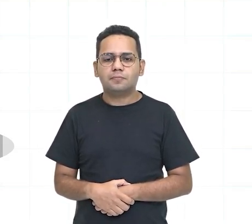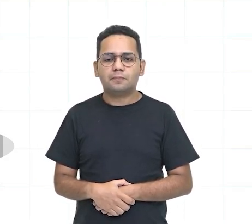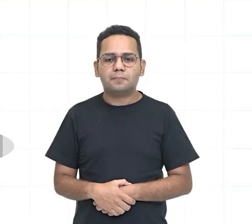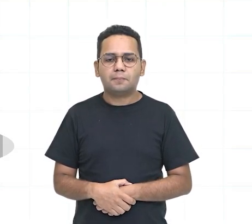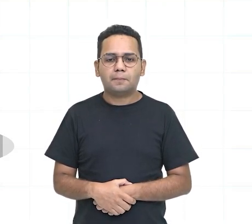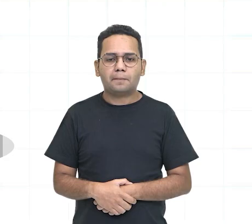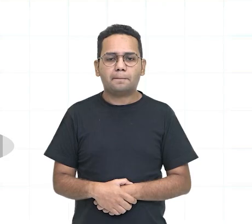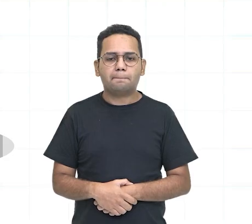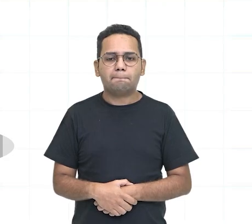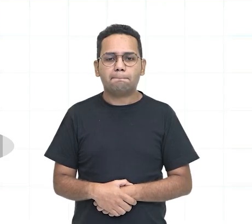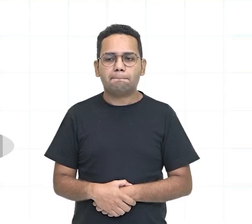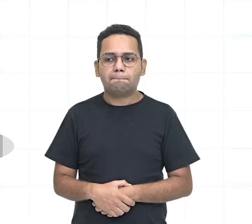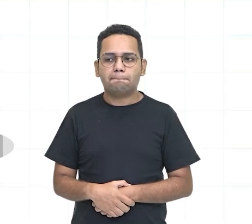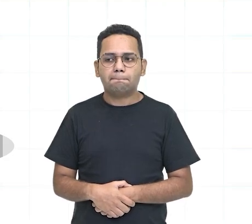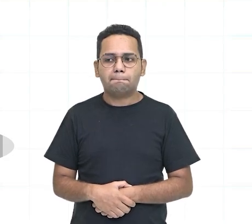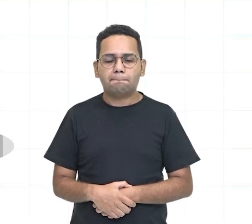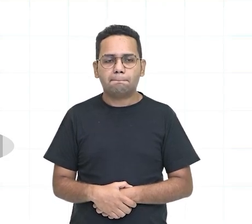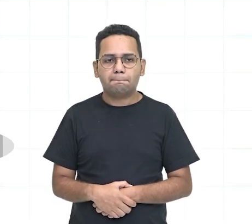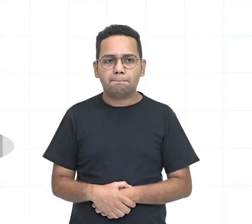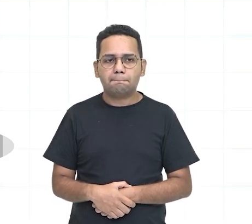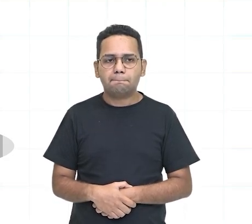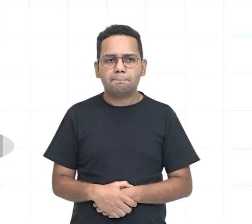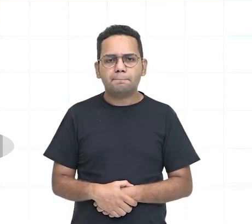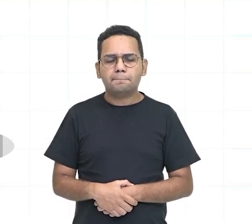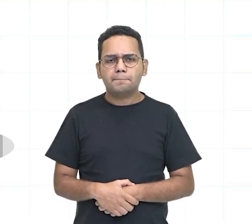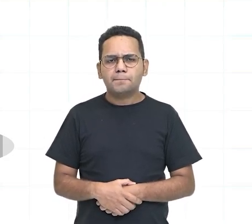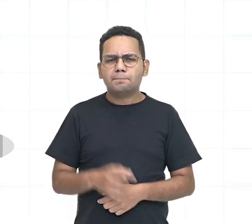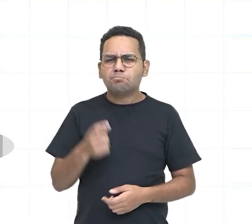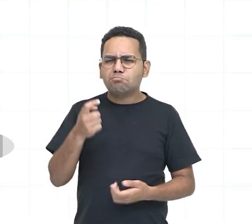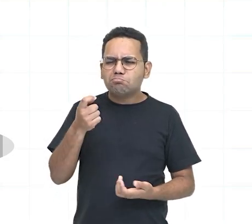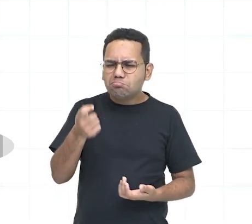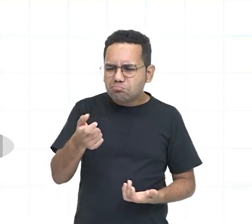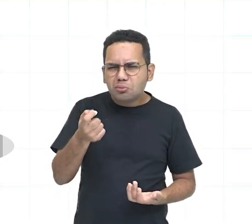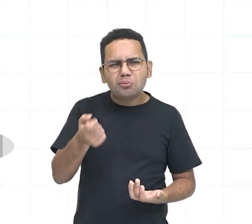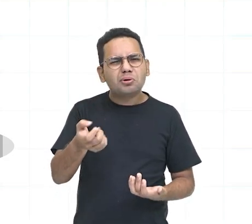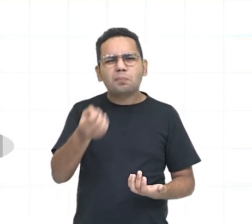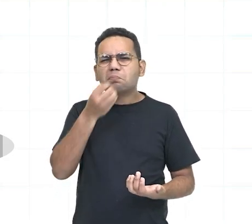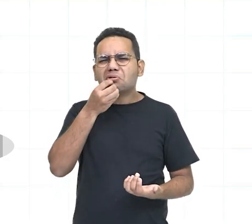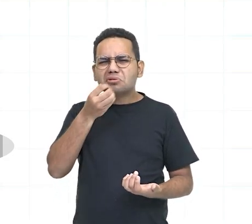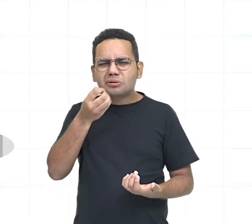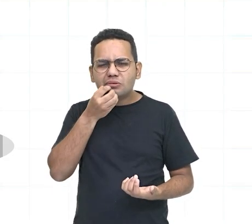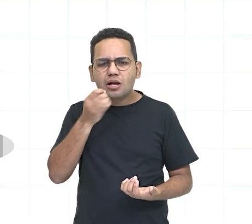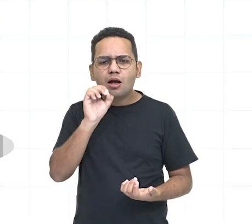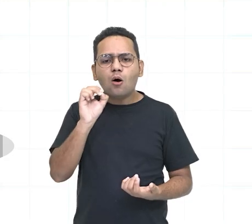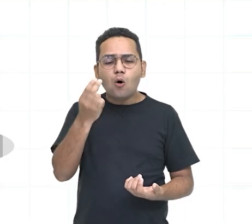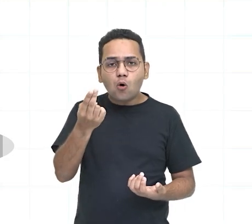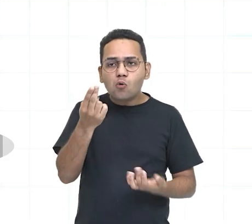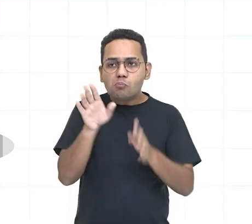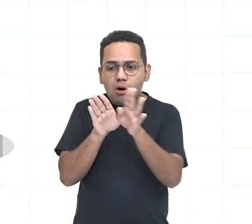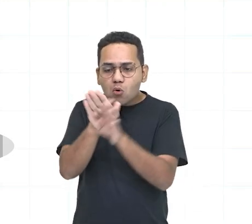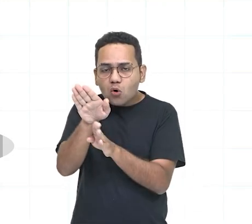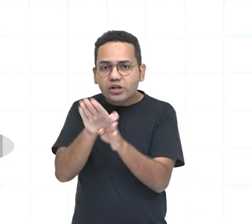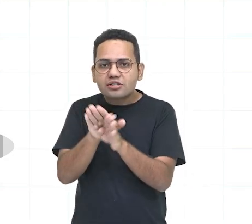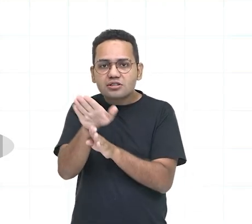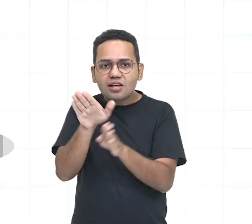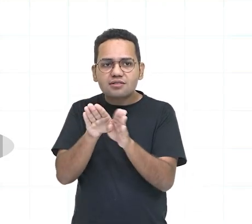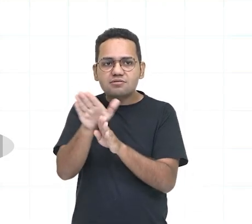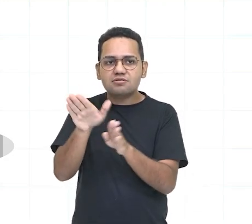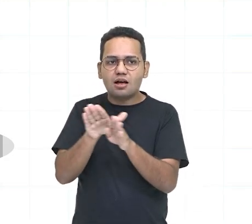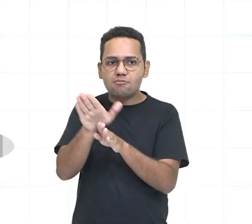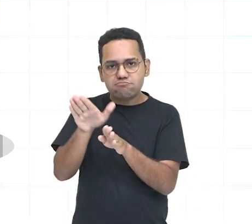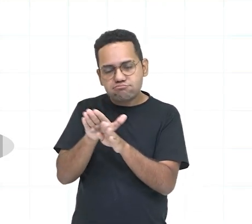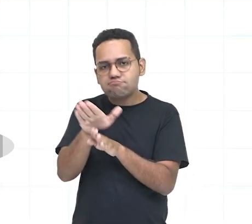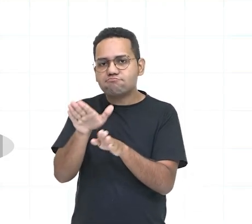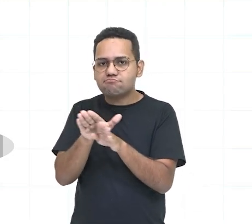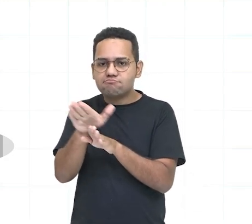ou uma tentativa sugestiva, né? Uma tentativa ali de sugestionar, de sugerir algo, tá certo? Ele,